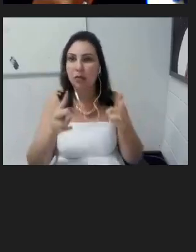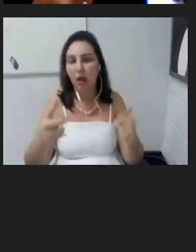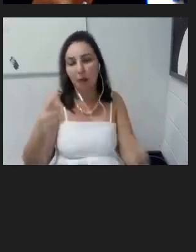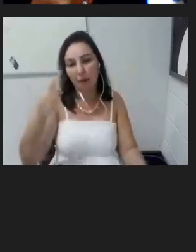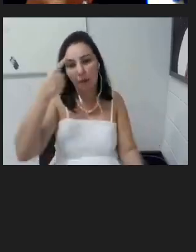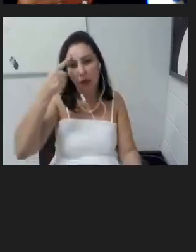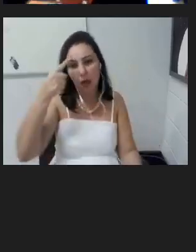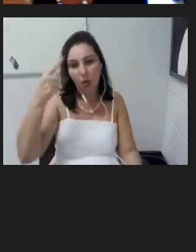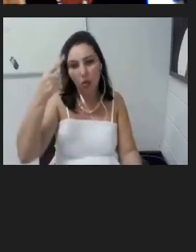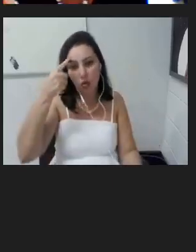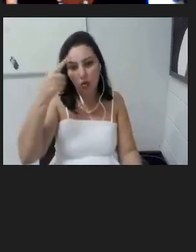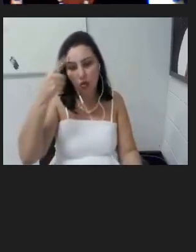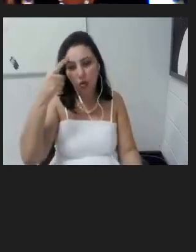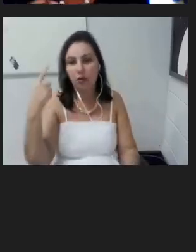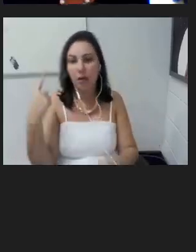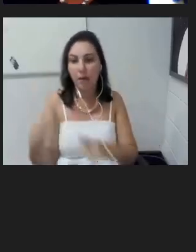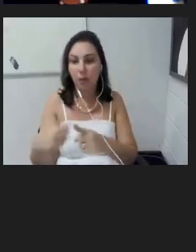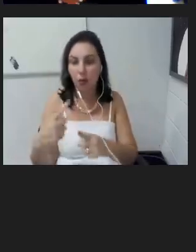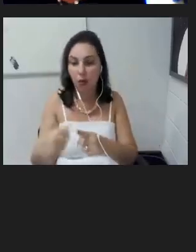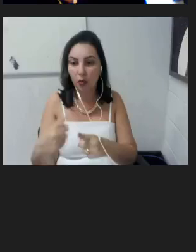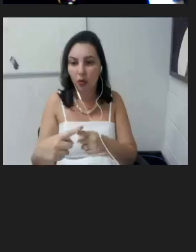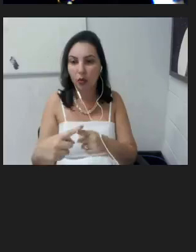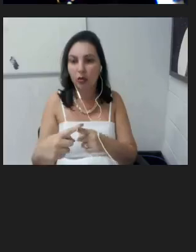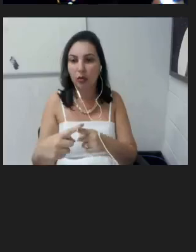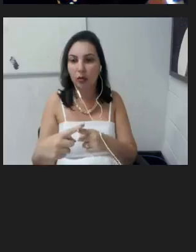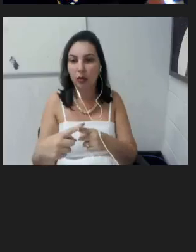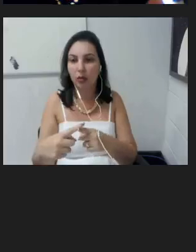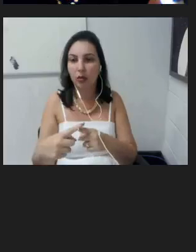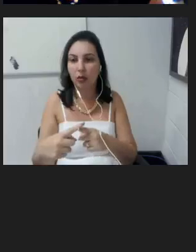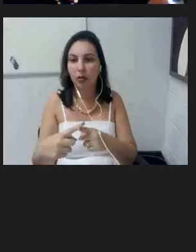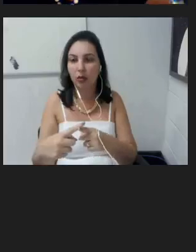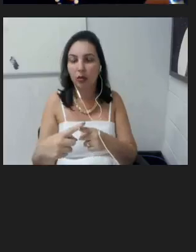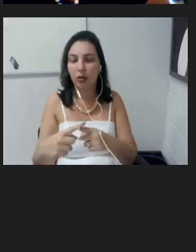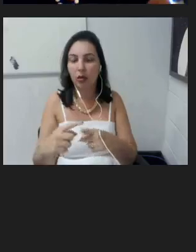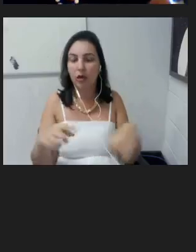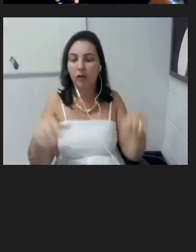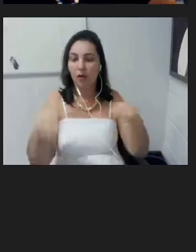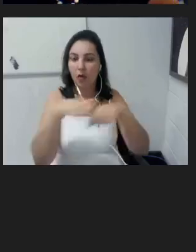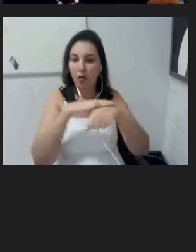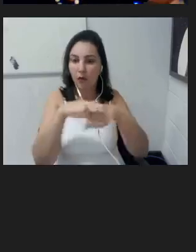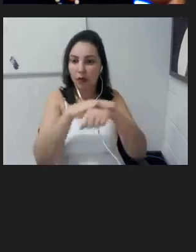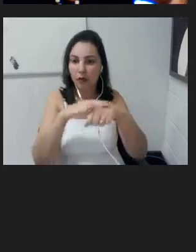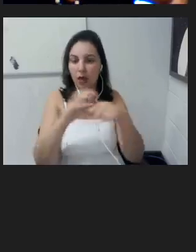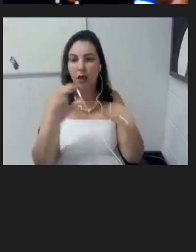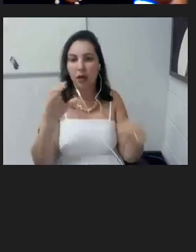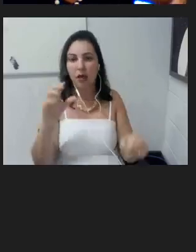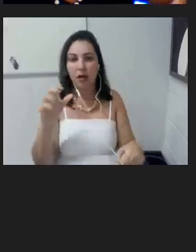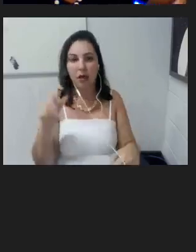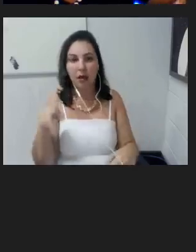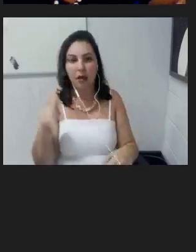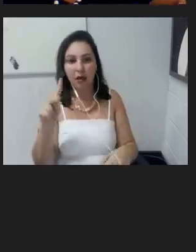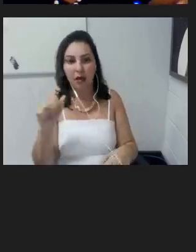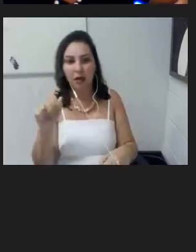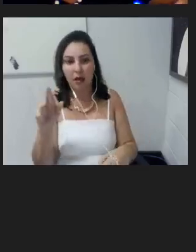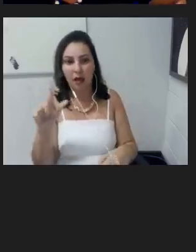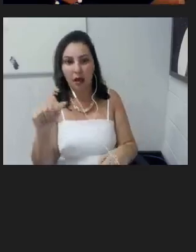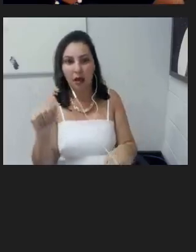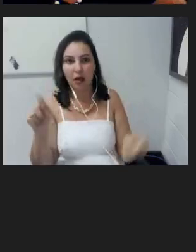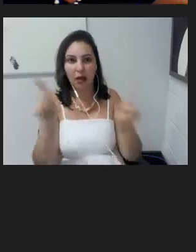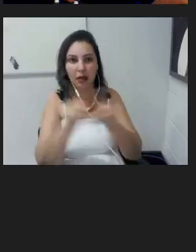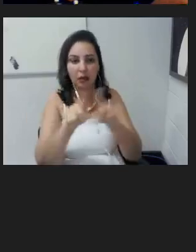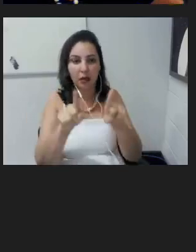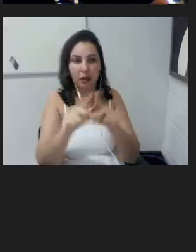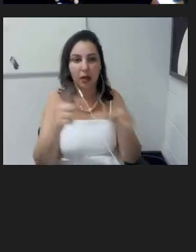cabeça. Porque quando eu for me reunir com a Priscila e com a Carla novamente para a gente dar uma olhada,